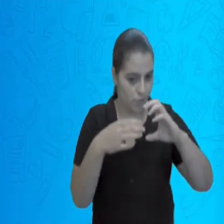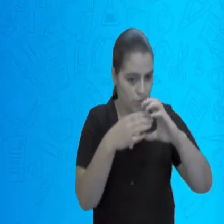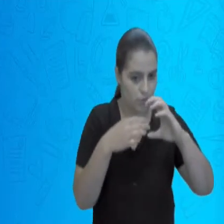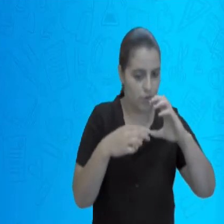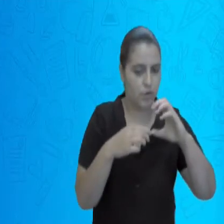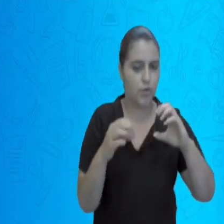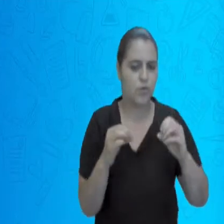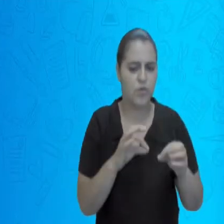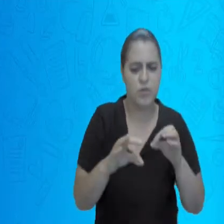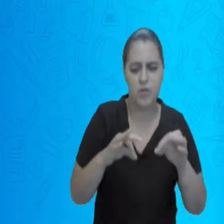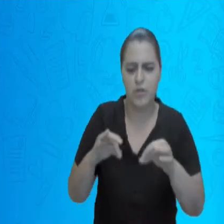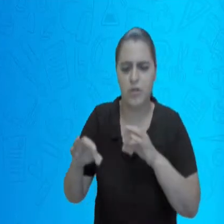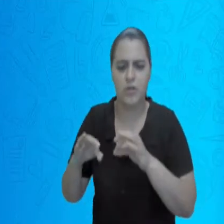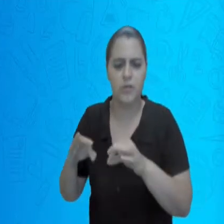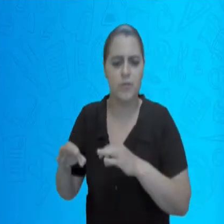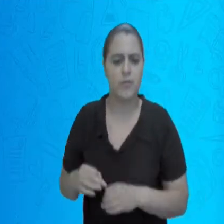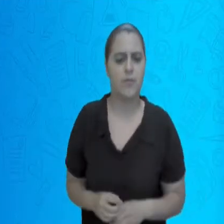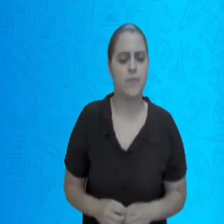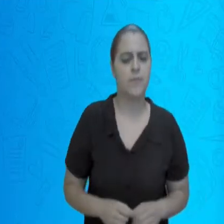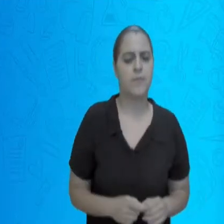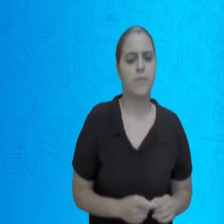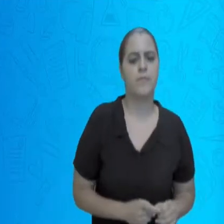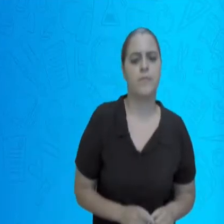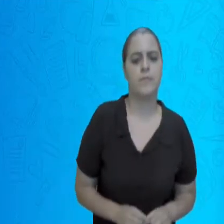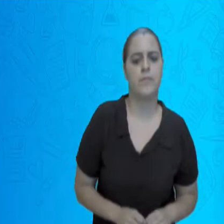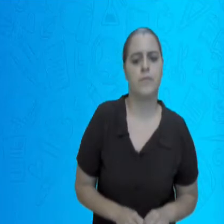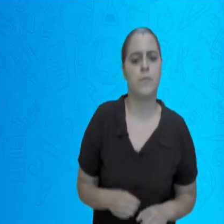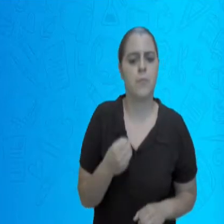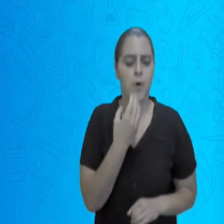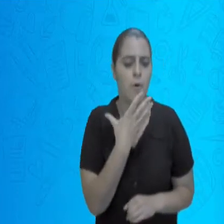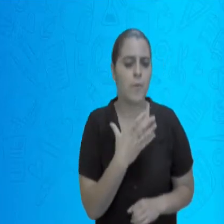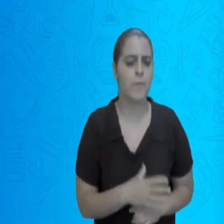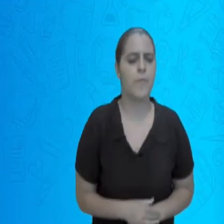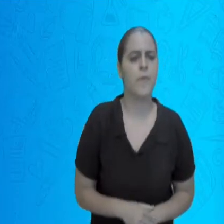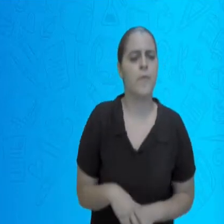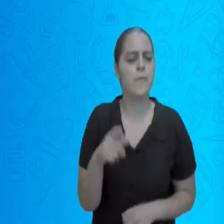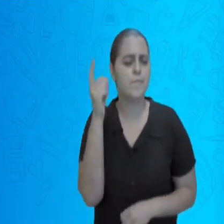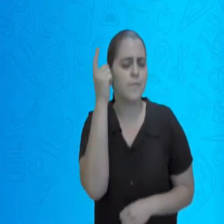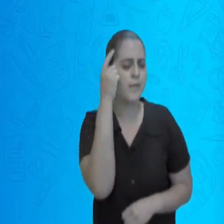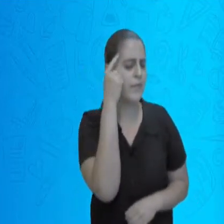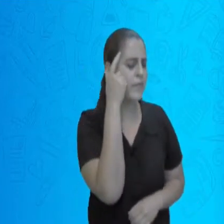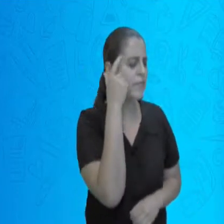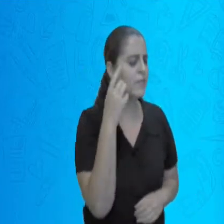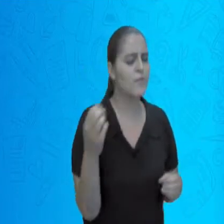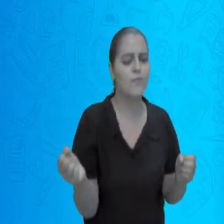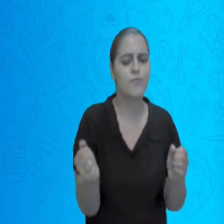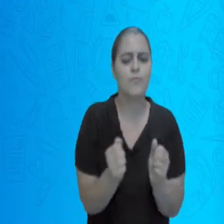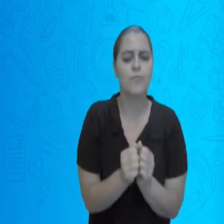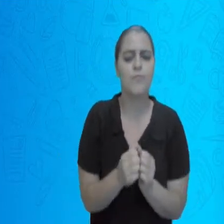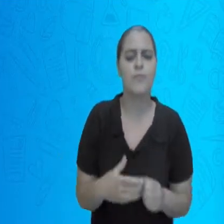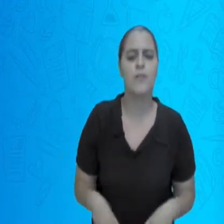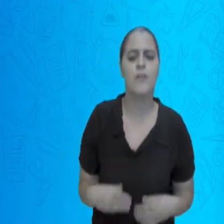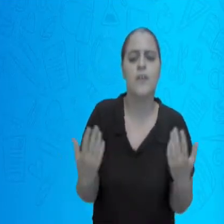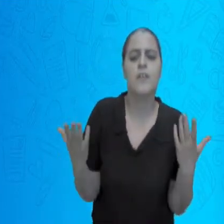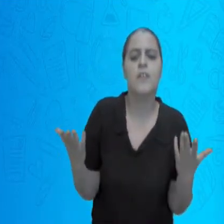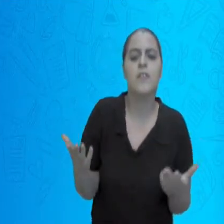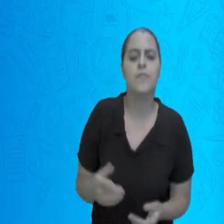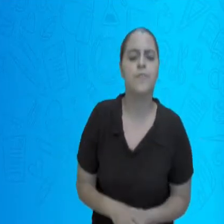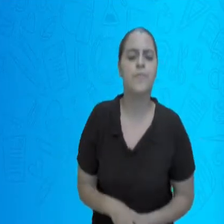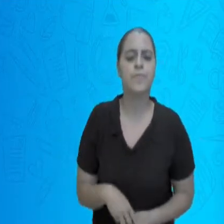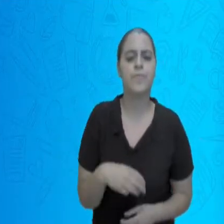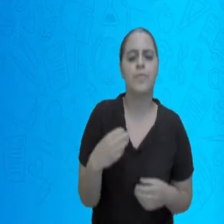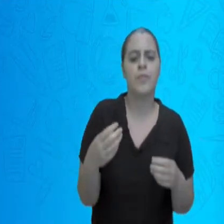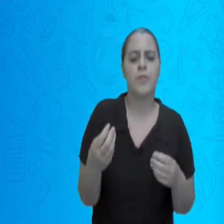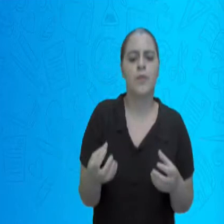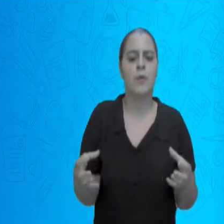organizado. É tudo organizadinho dentro dele. Bom, vamos pensar junto comigo que tipo de